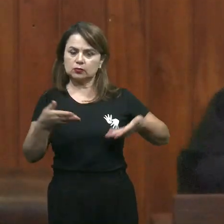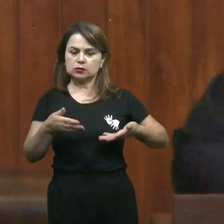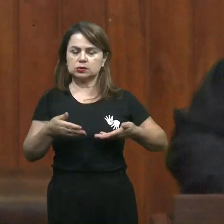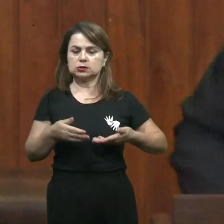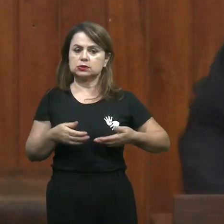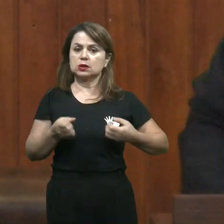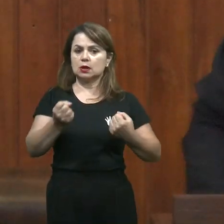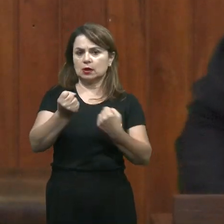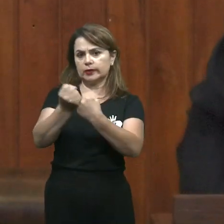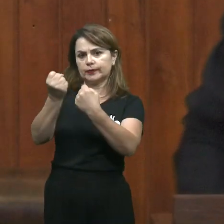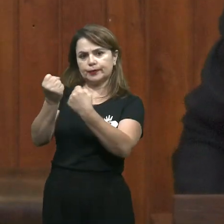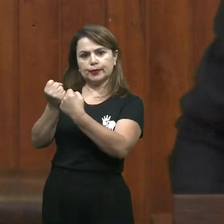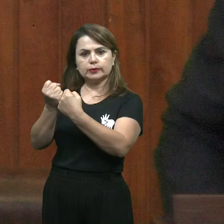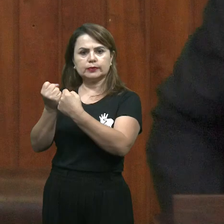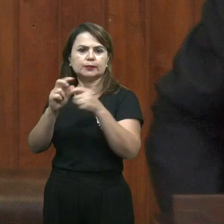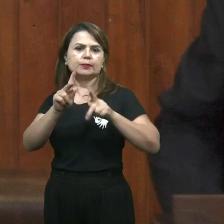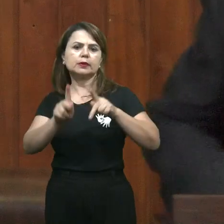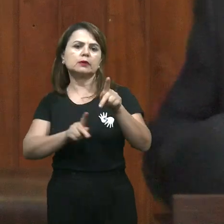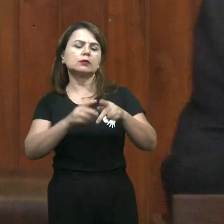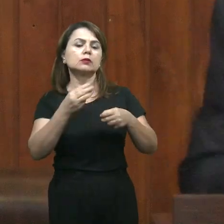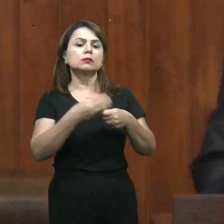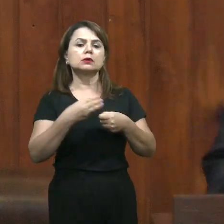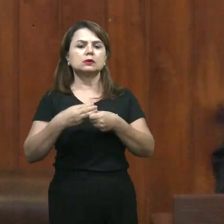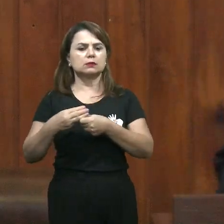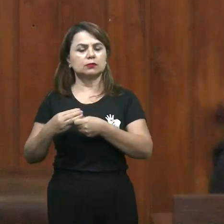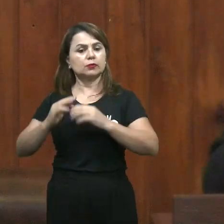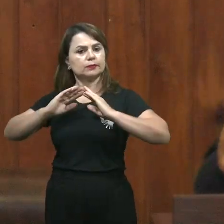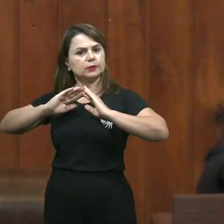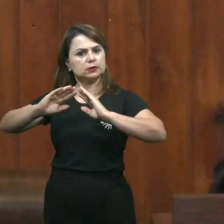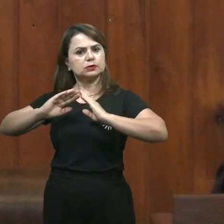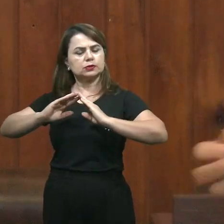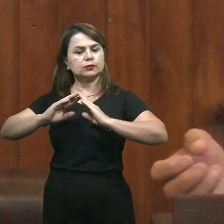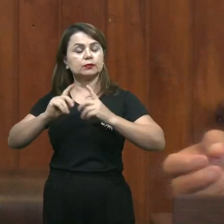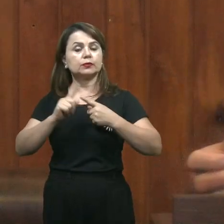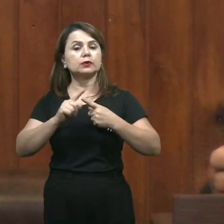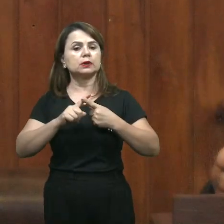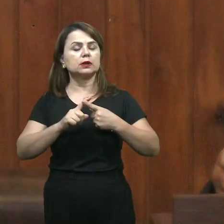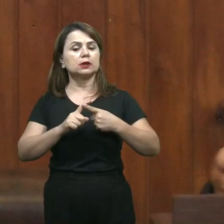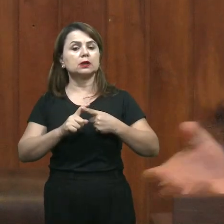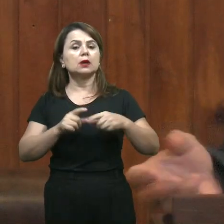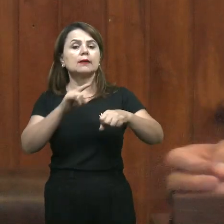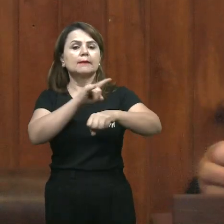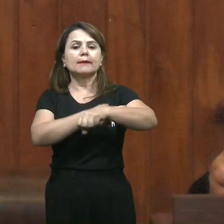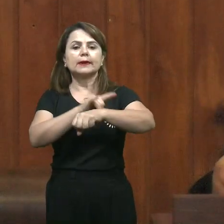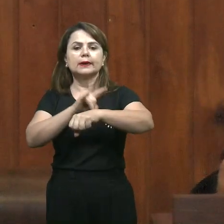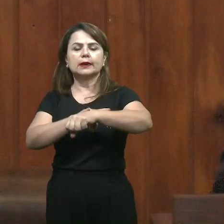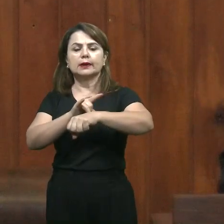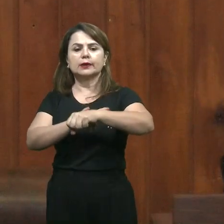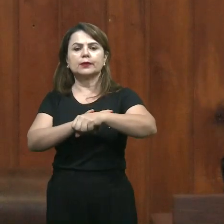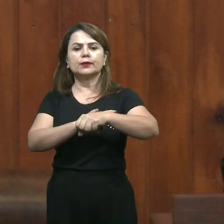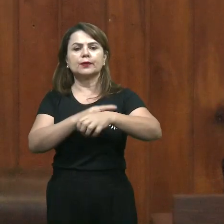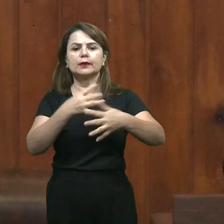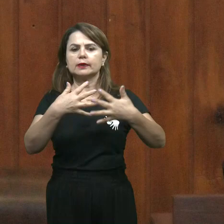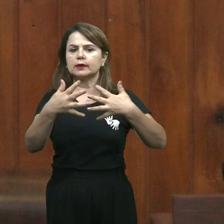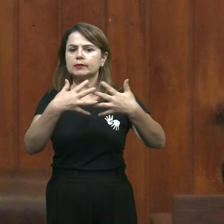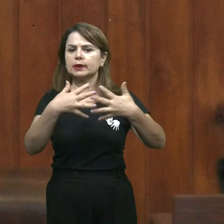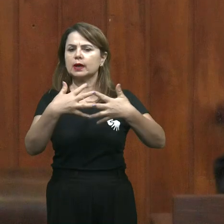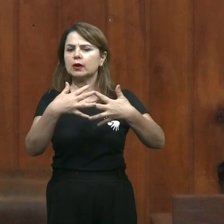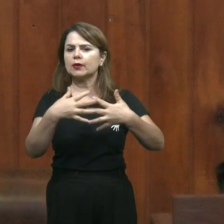munícipes que me procuraram uma verdadeira vergonha que se encontra esses banheiros ali do terminal rodoviário